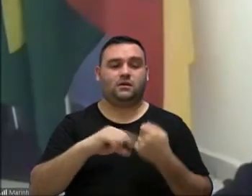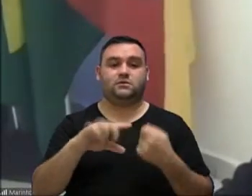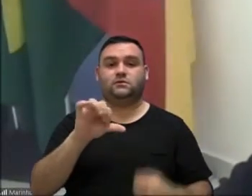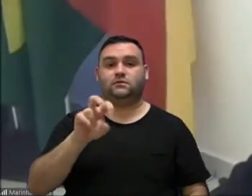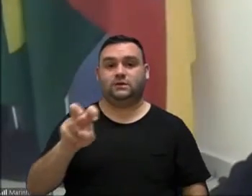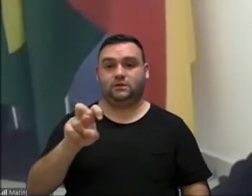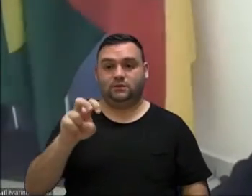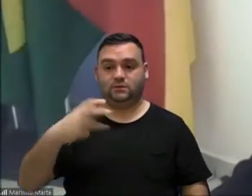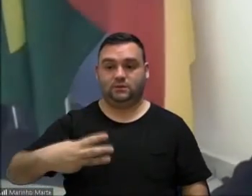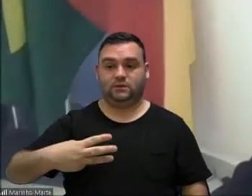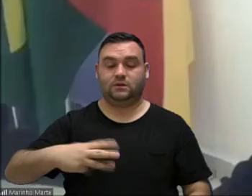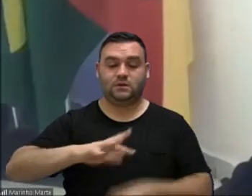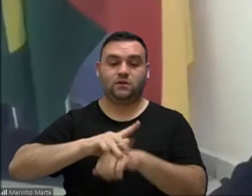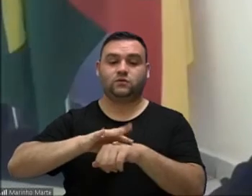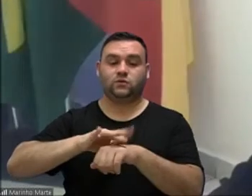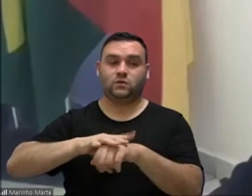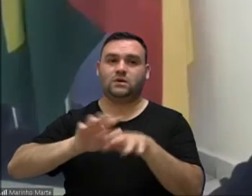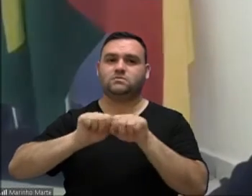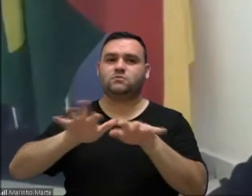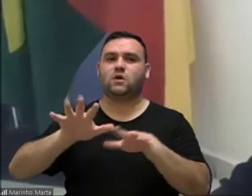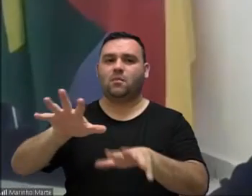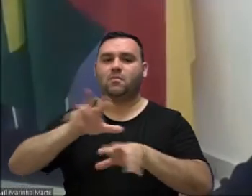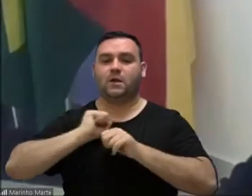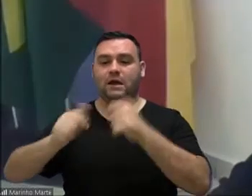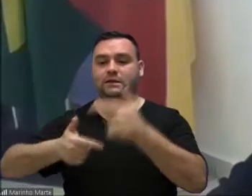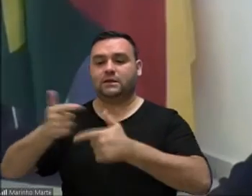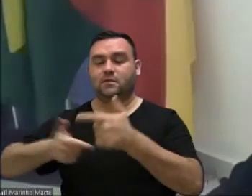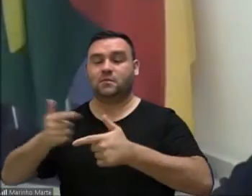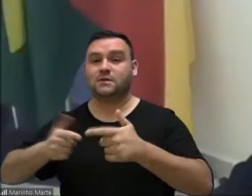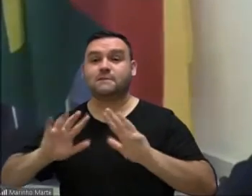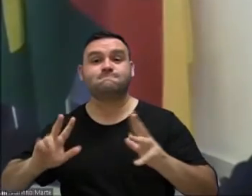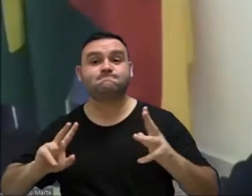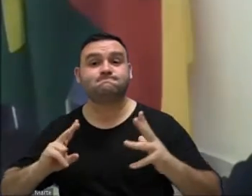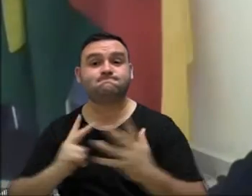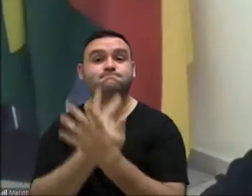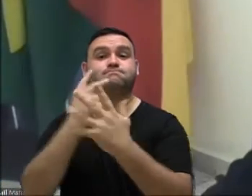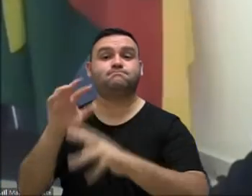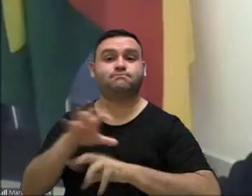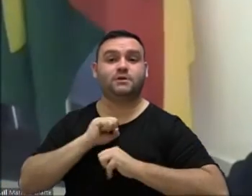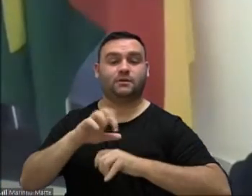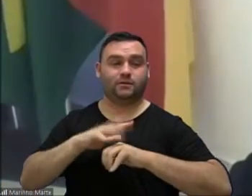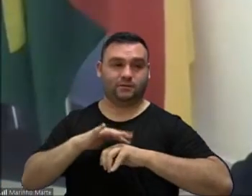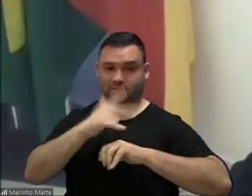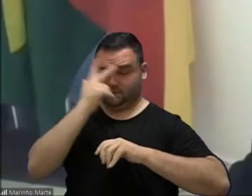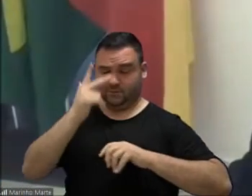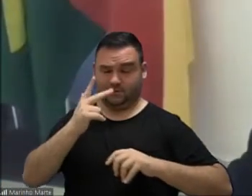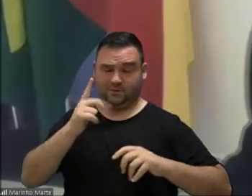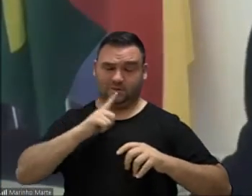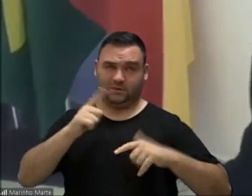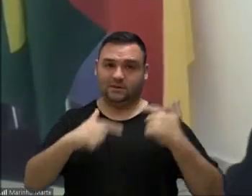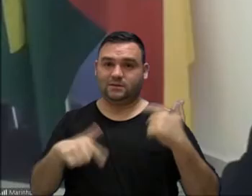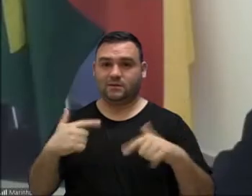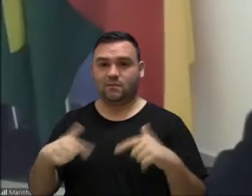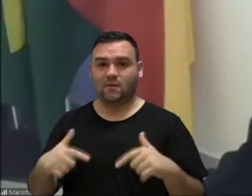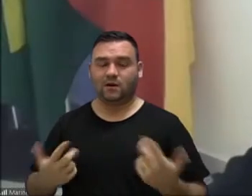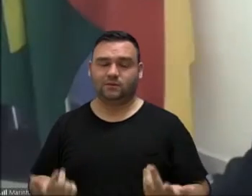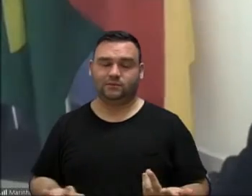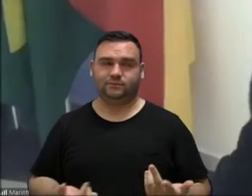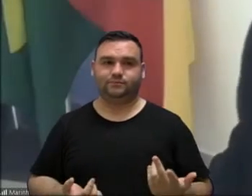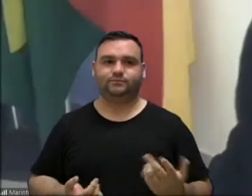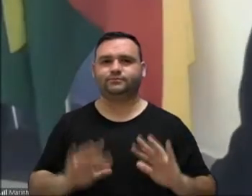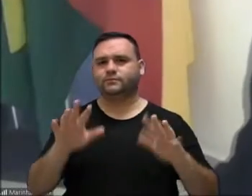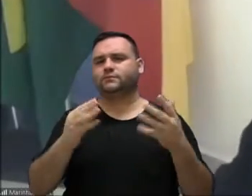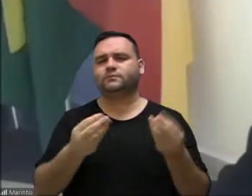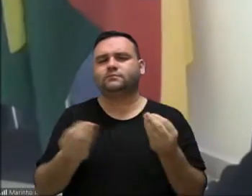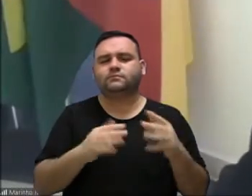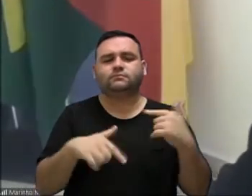a doença proveniente de contaminação acidental do servidor no exercício de sua atividade